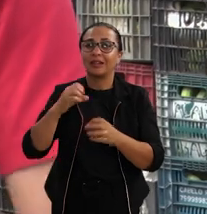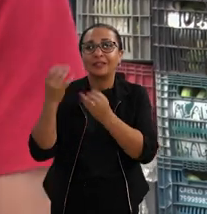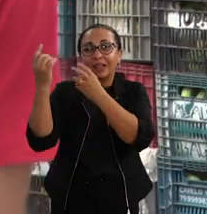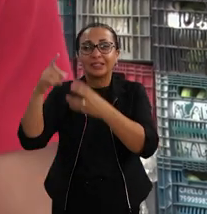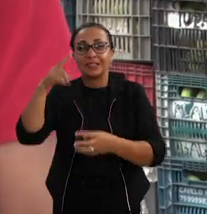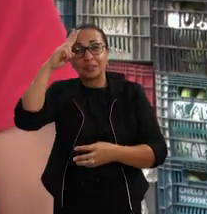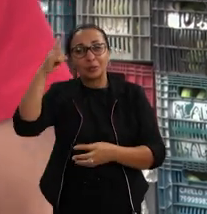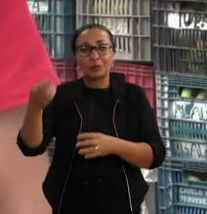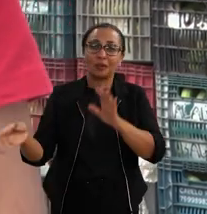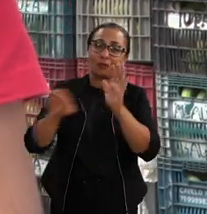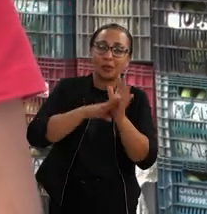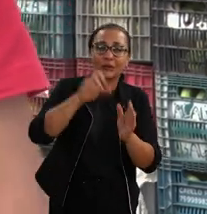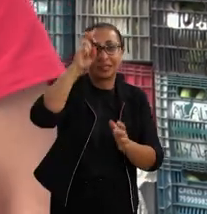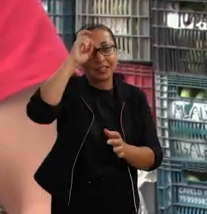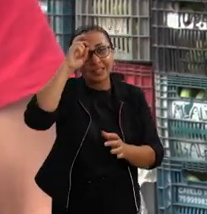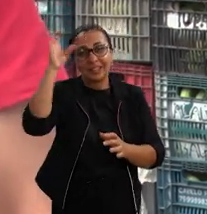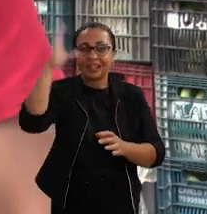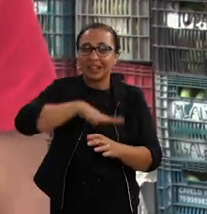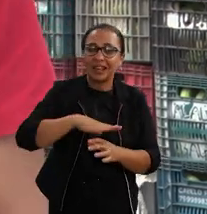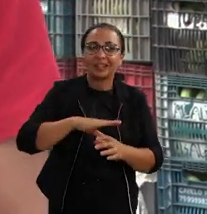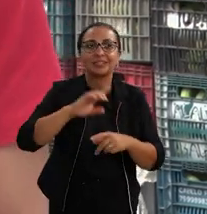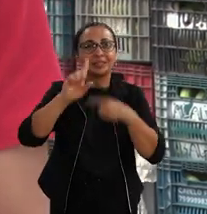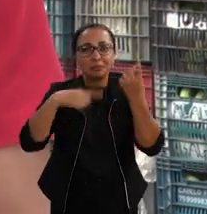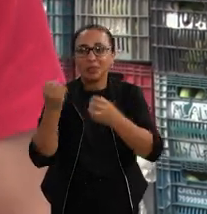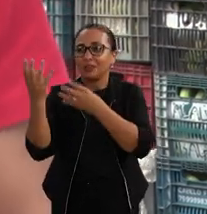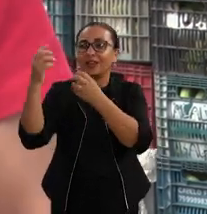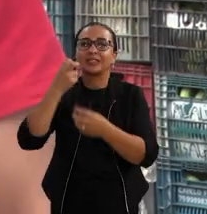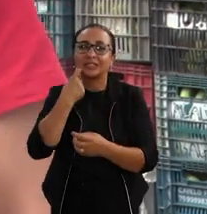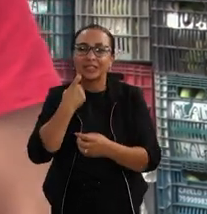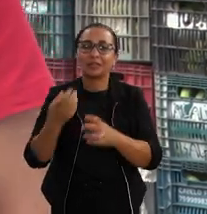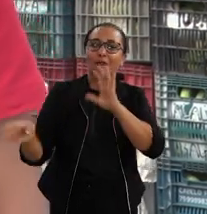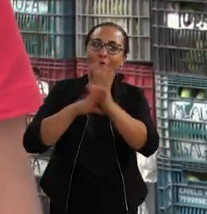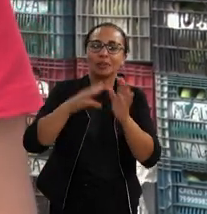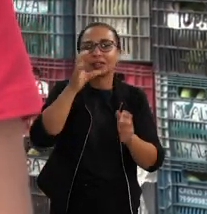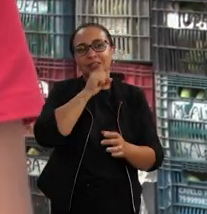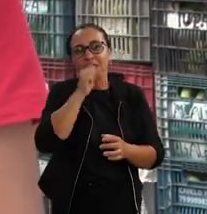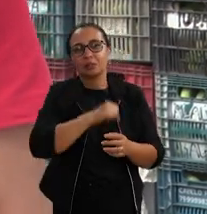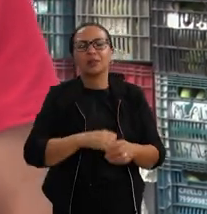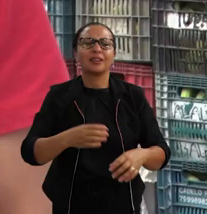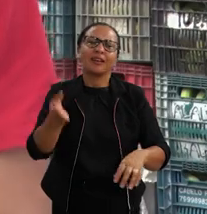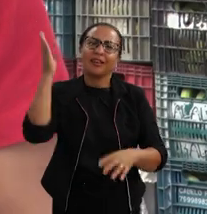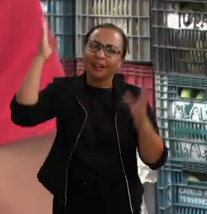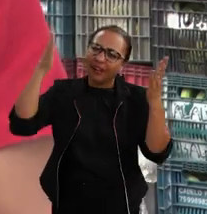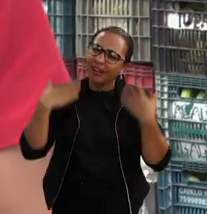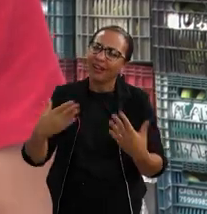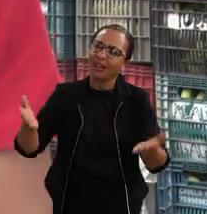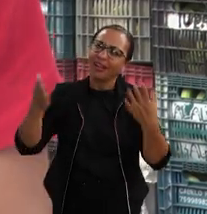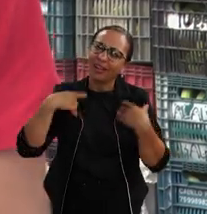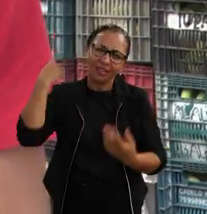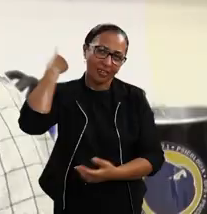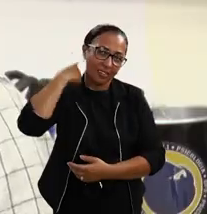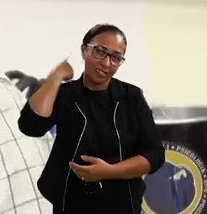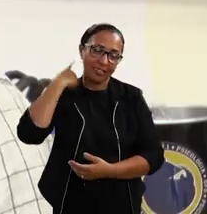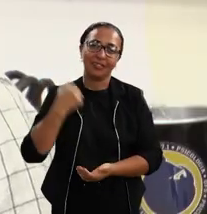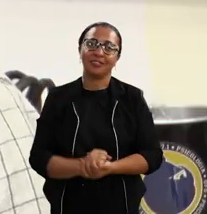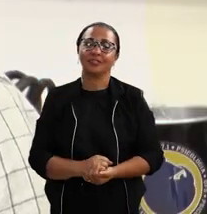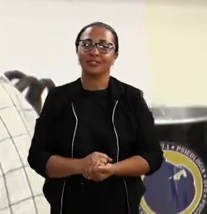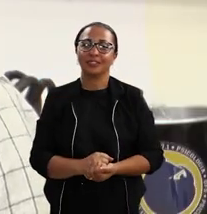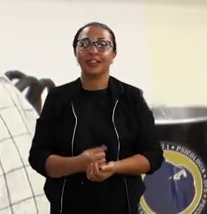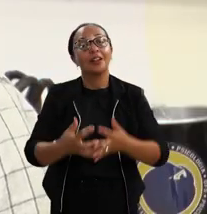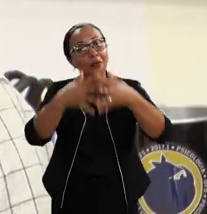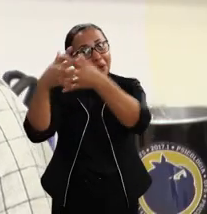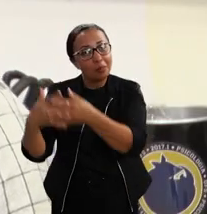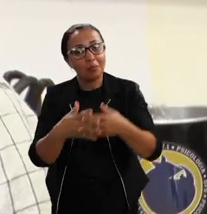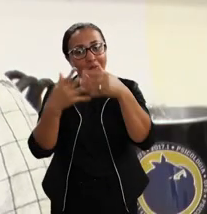na segunda, chega na quinta de tarde, já viaja na sexta, volta no sábado e a vida é assim. O caminhoneiro